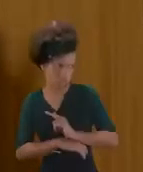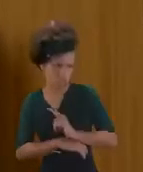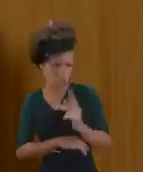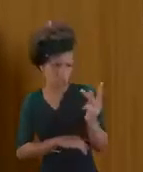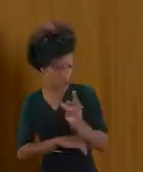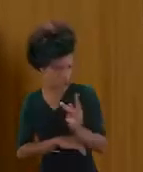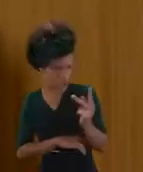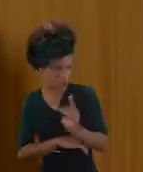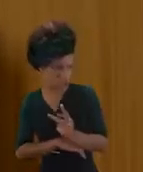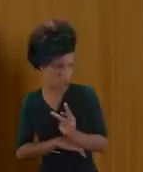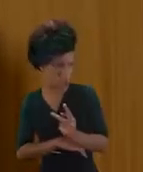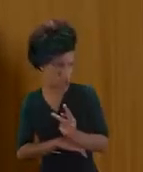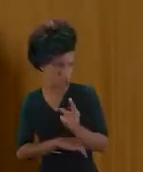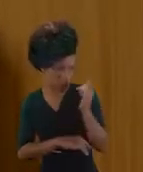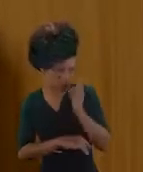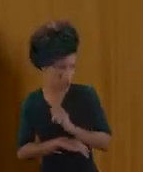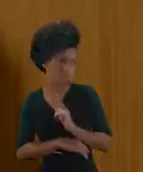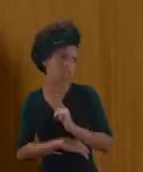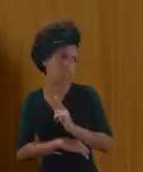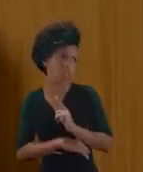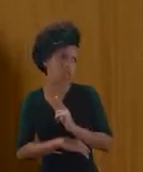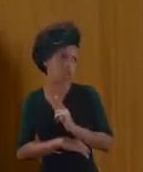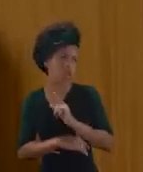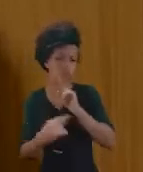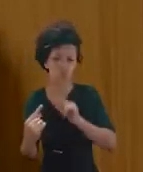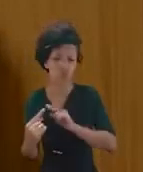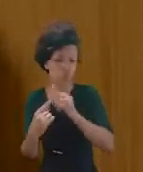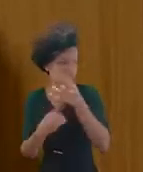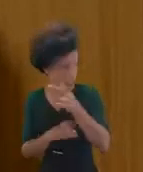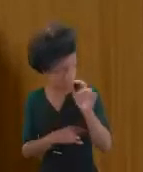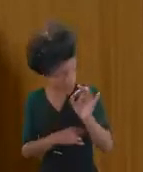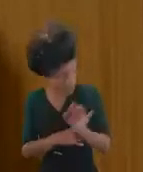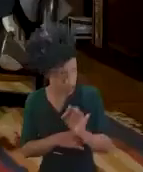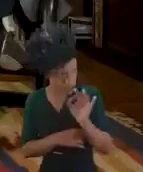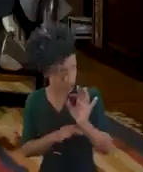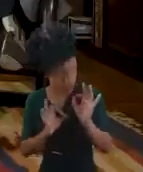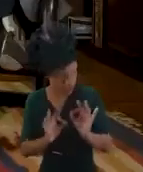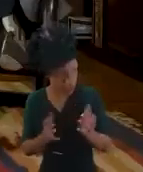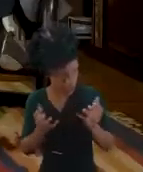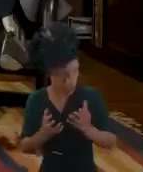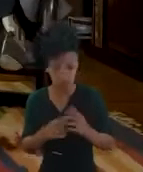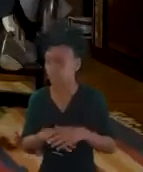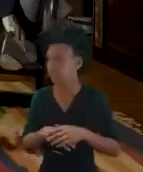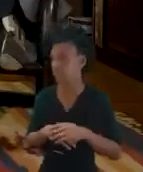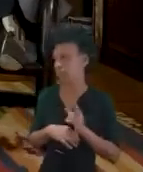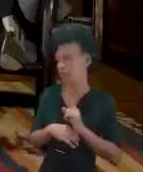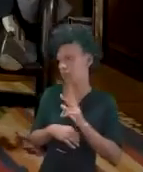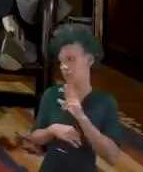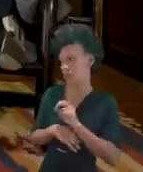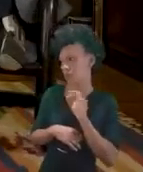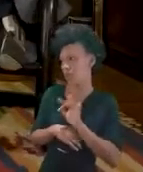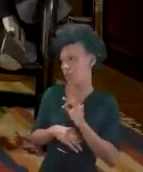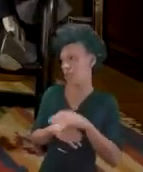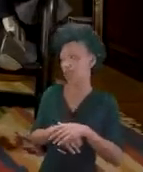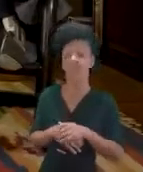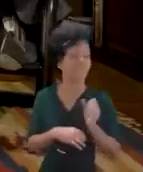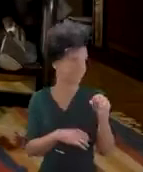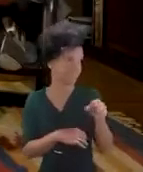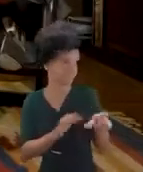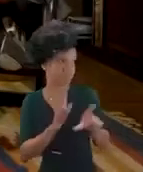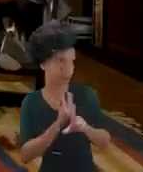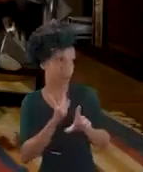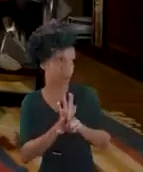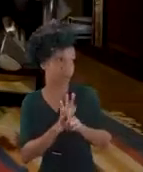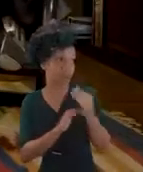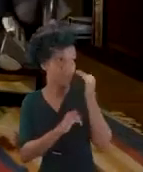conseguir que os dois consigam chegar na no cem porcento no que eles querem não não vamos jogar por 50 é isso aí